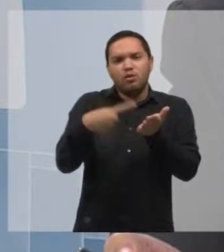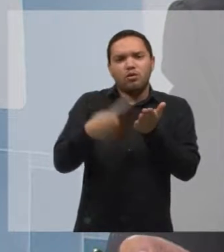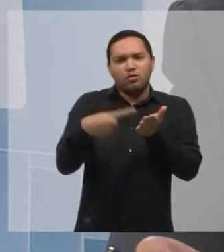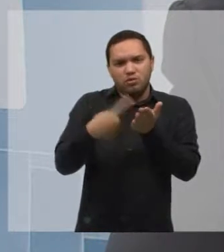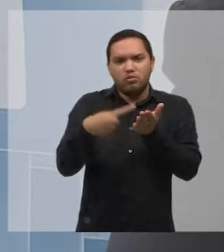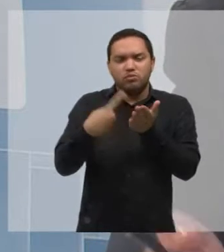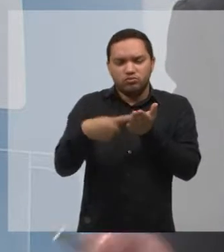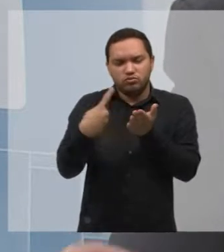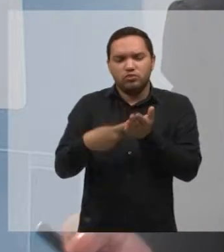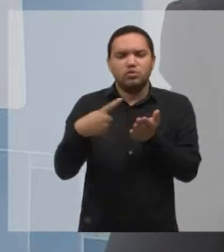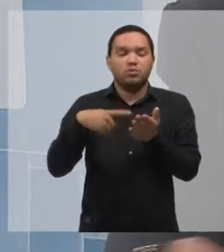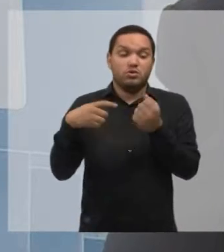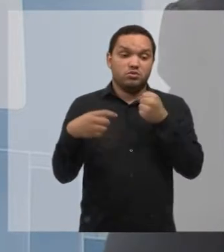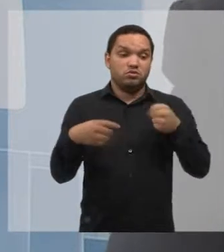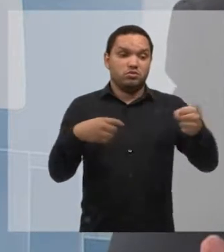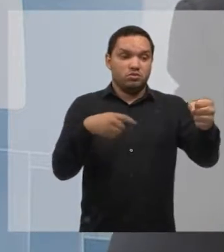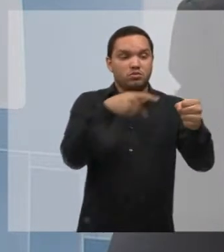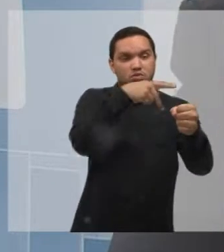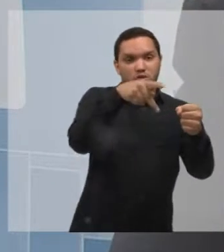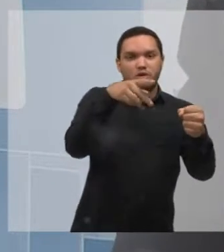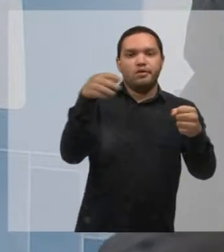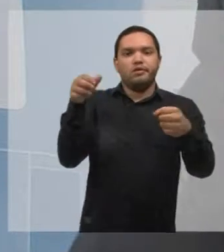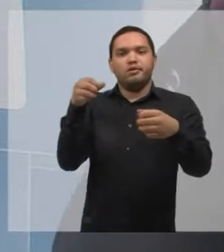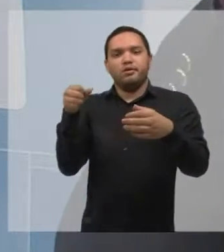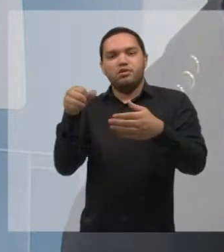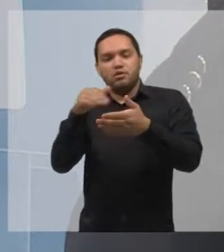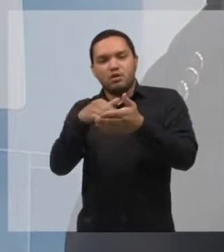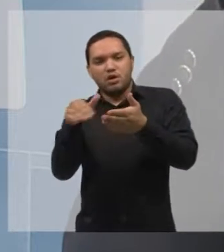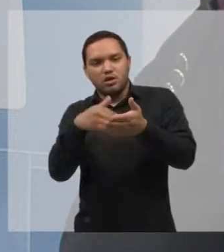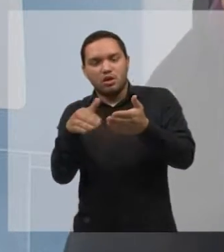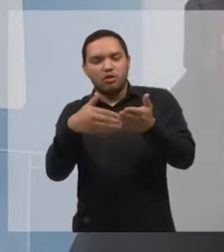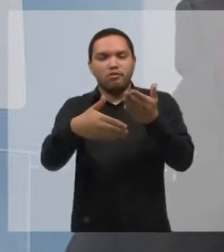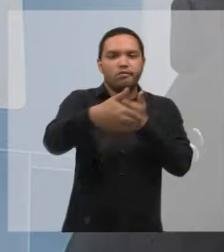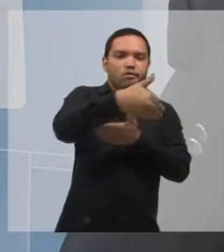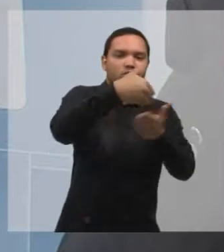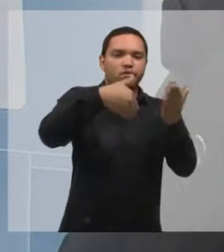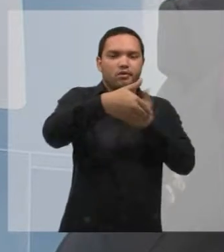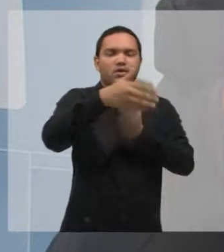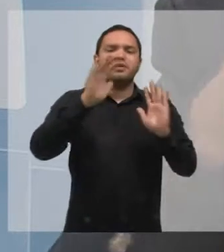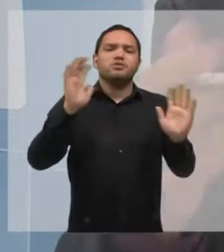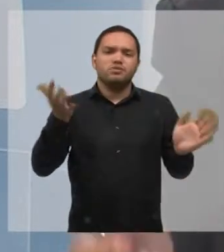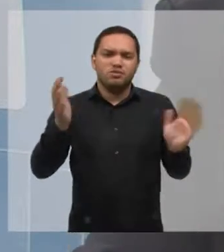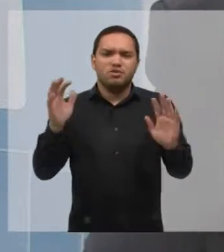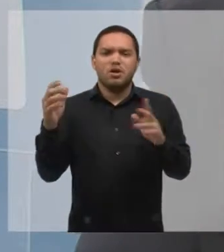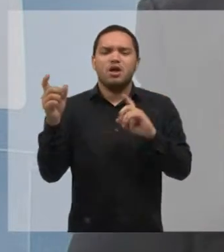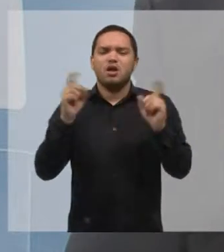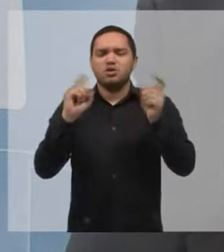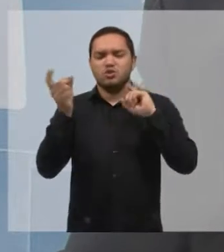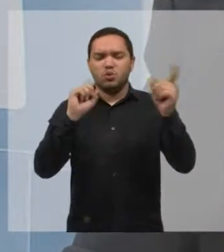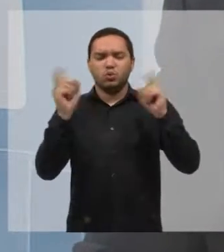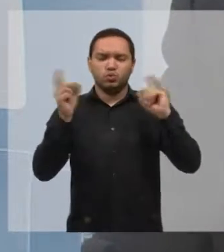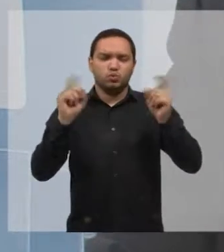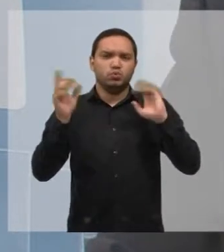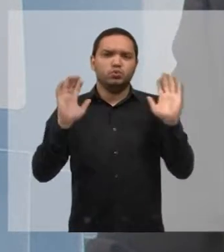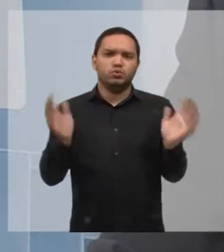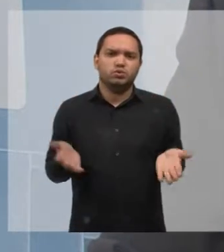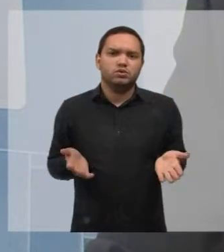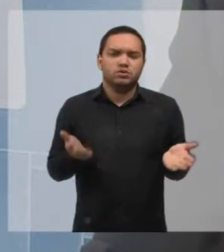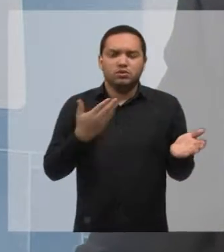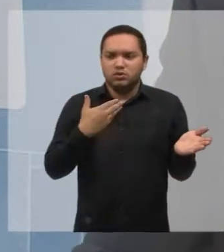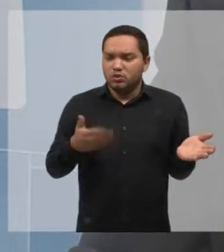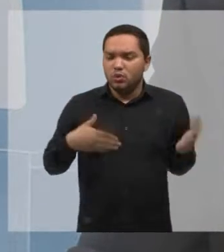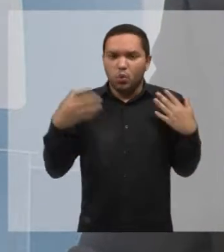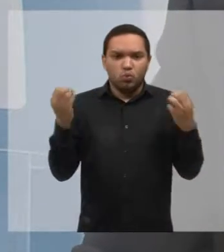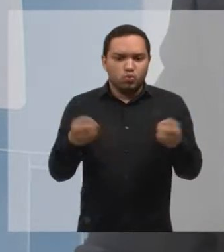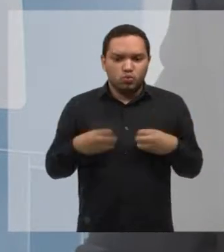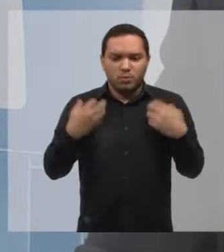seria secretário. Quem era secretário, o outro seria presidente. Isso já tinha sido discutido, inclusive, entre o governador, né? O governador não esperava